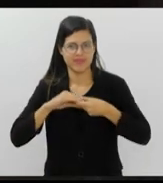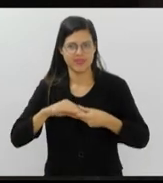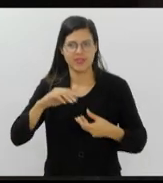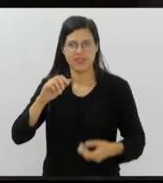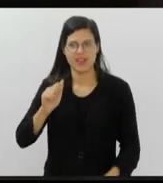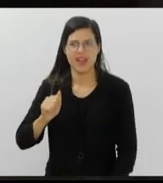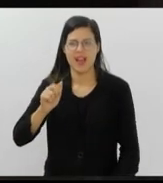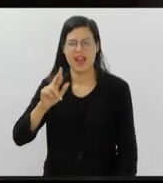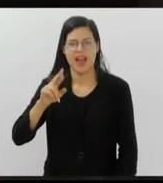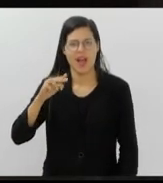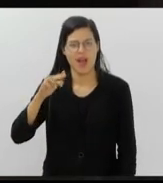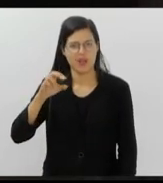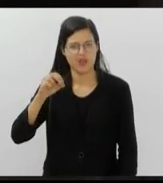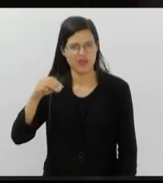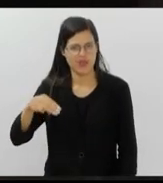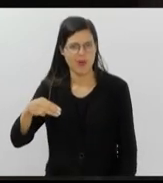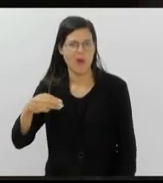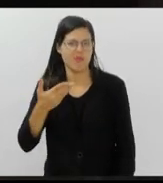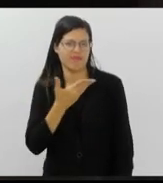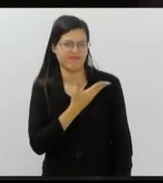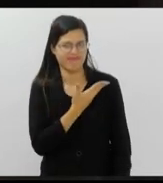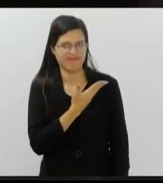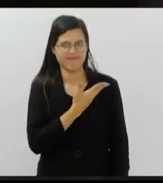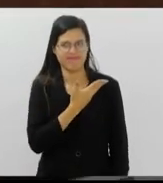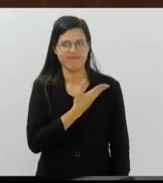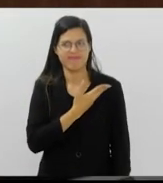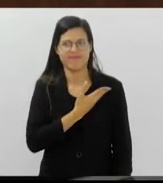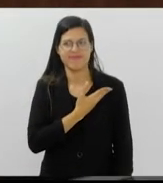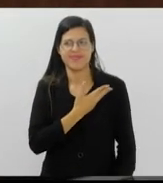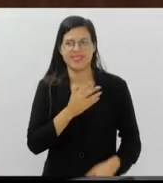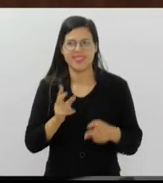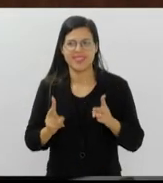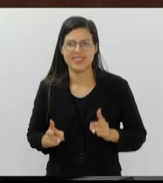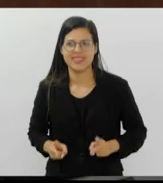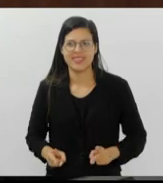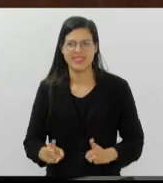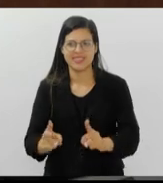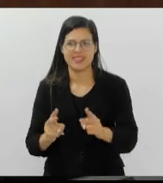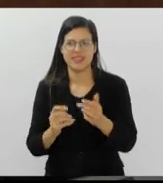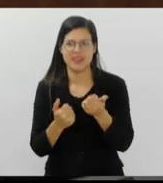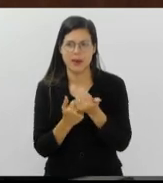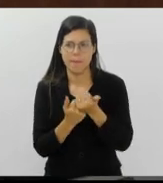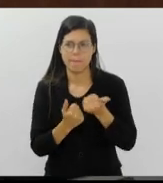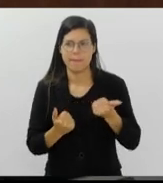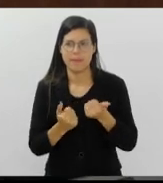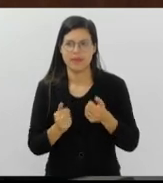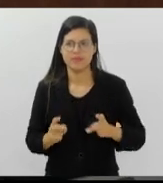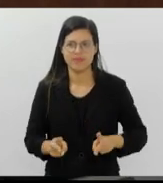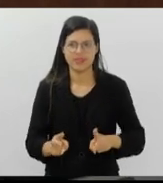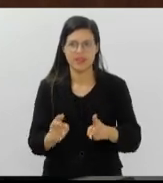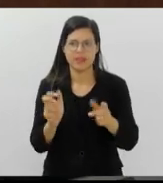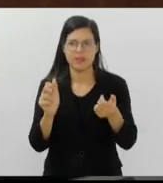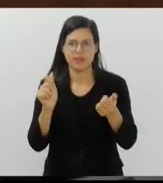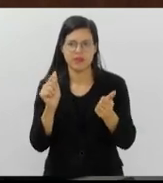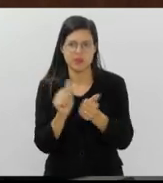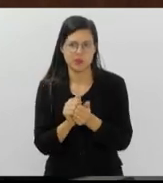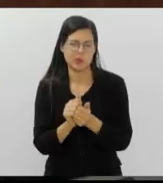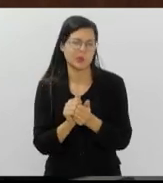Velmovitz, meu querido irmão, meu querido amigo, que sempre me apoiou e esteve do meu lado em todos os